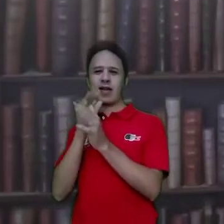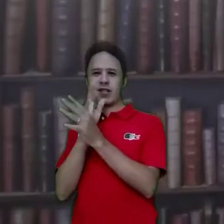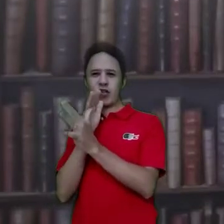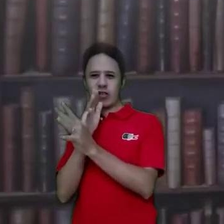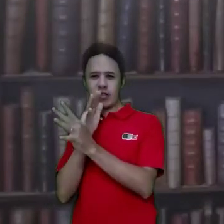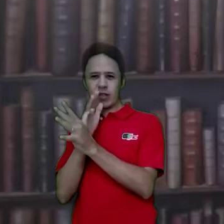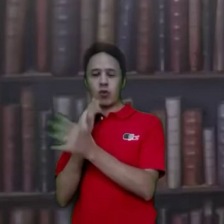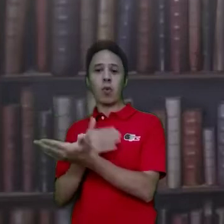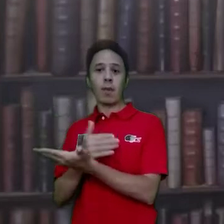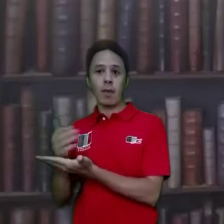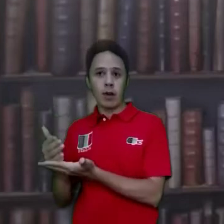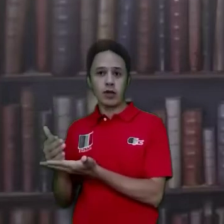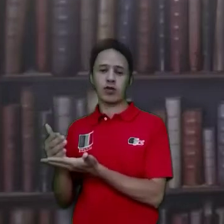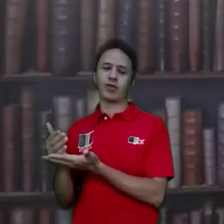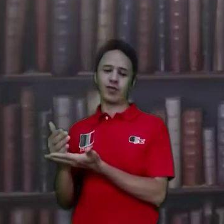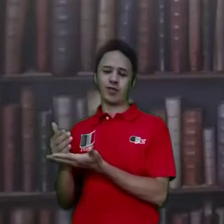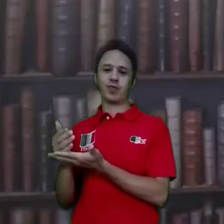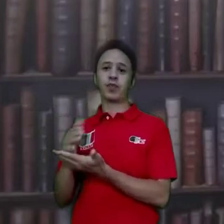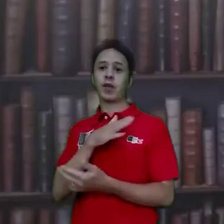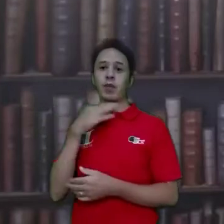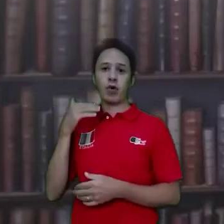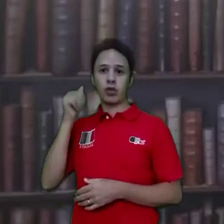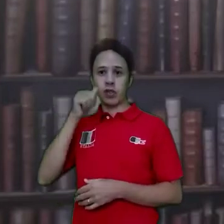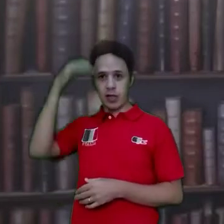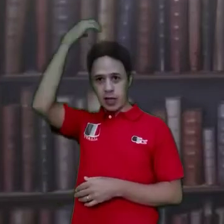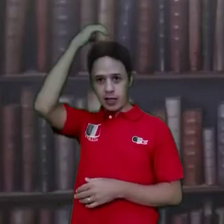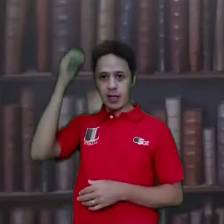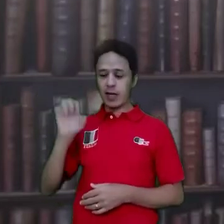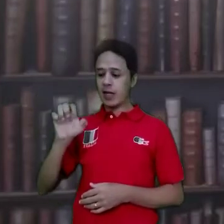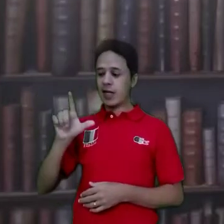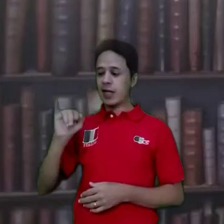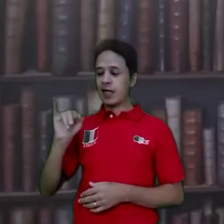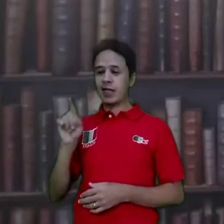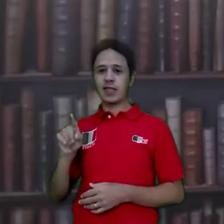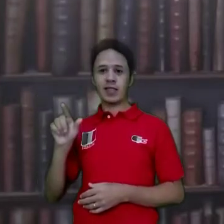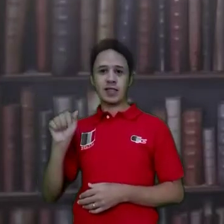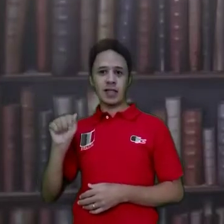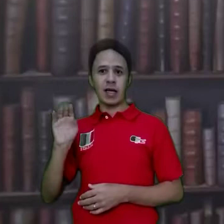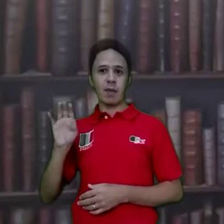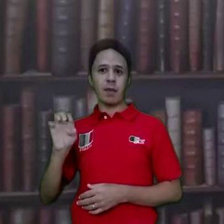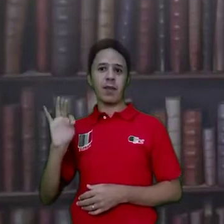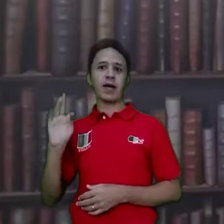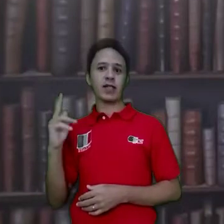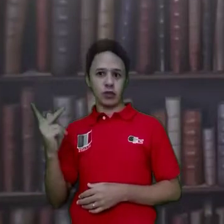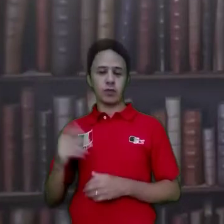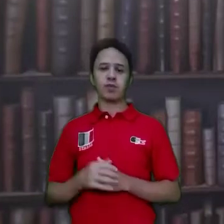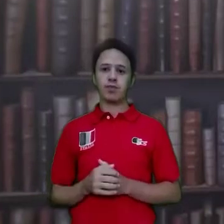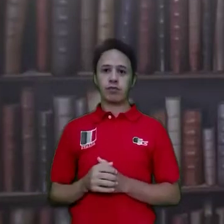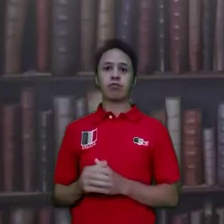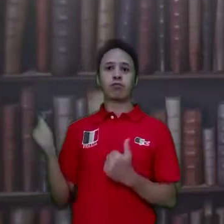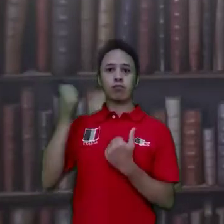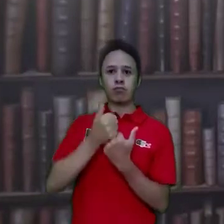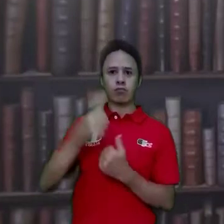escocesa, ascendeu com a morte de Elizabeth em 1603. Tornou-se rei da